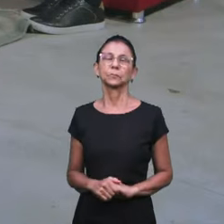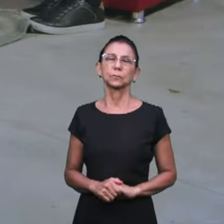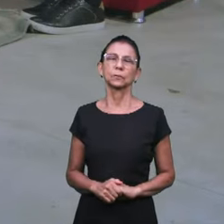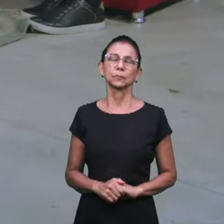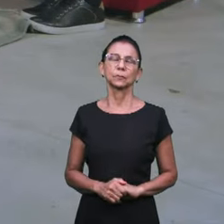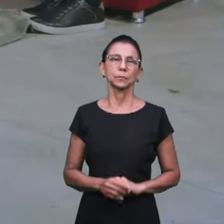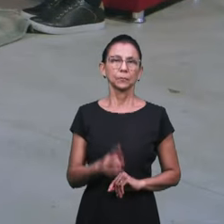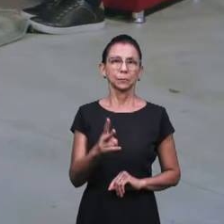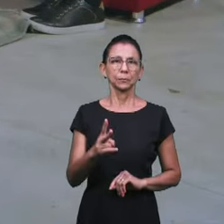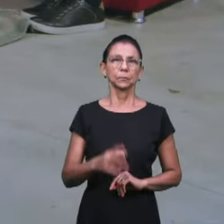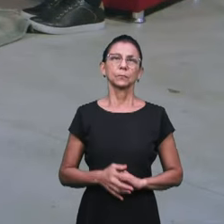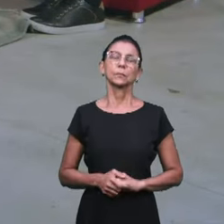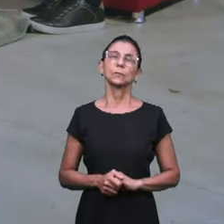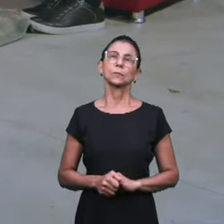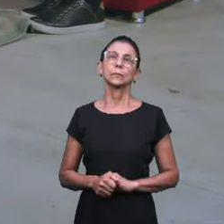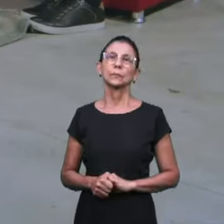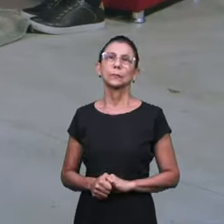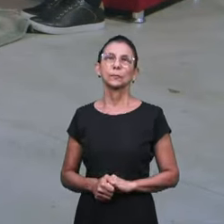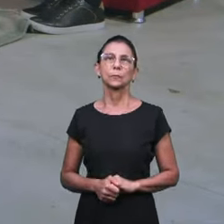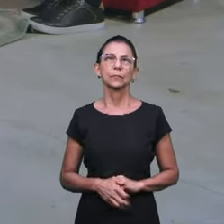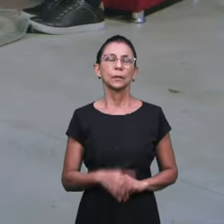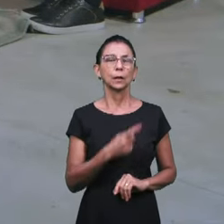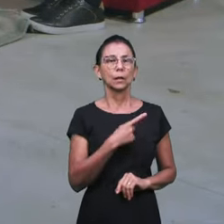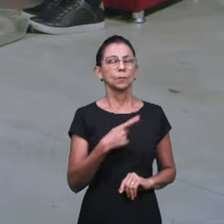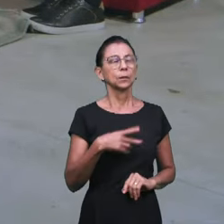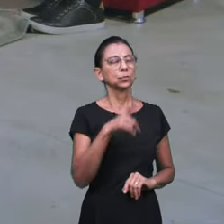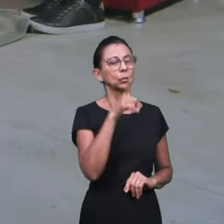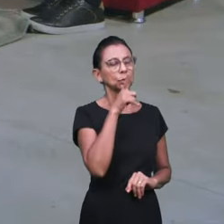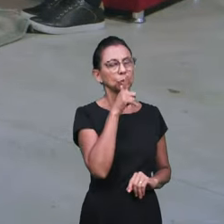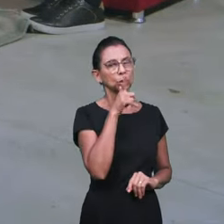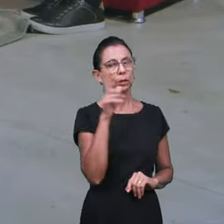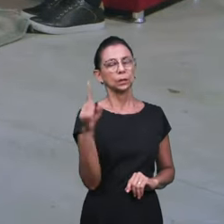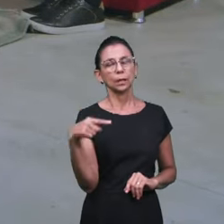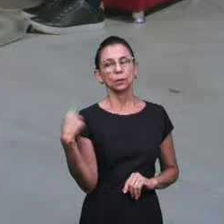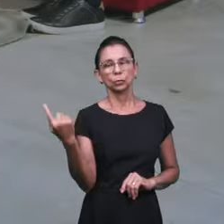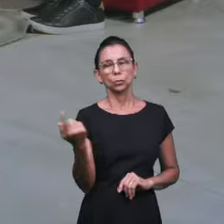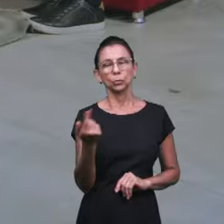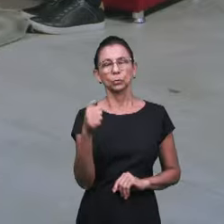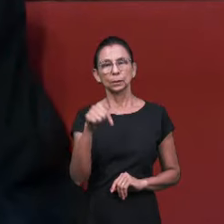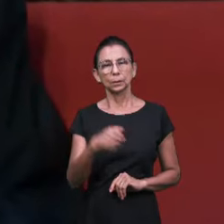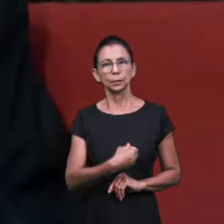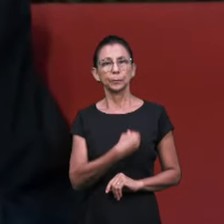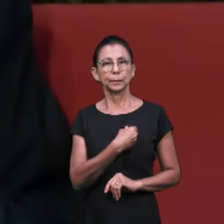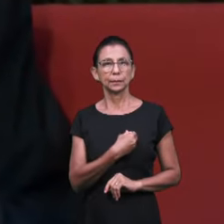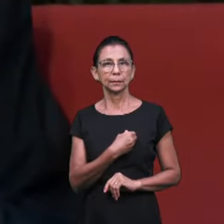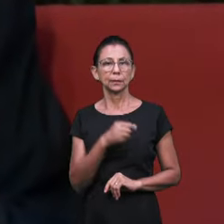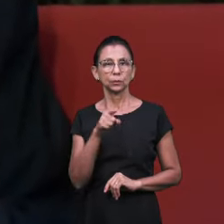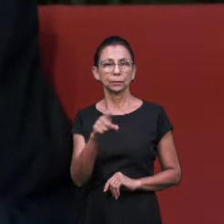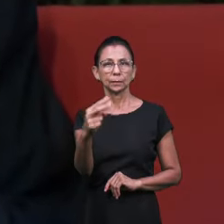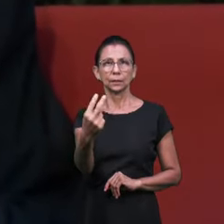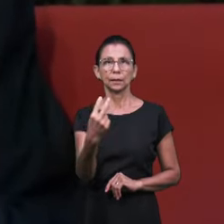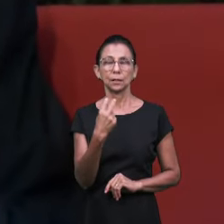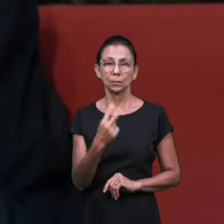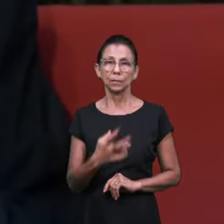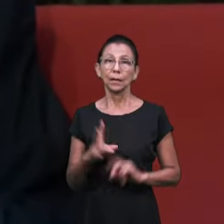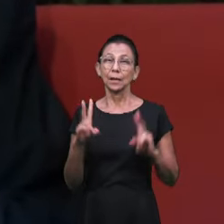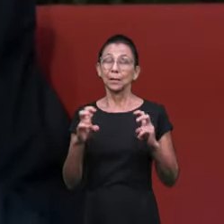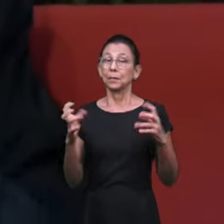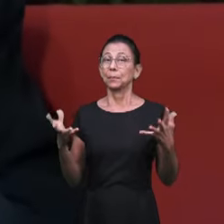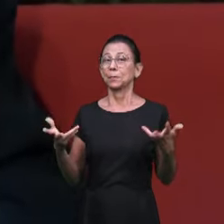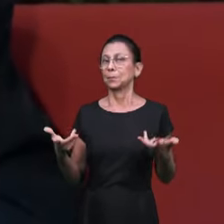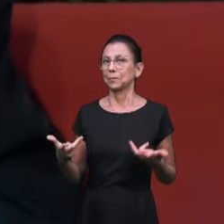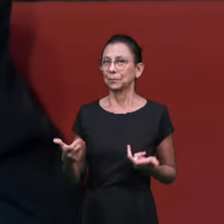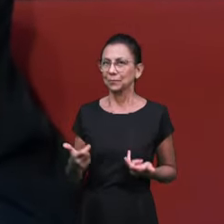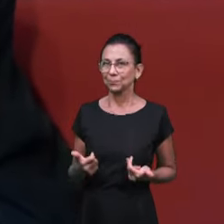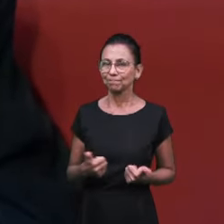o nosso assunto. Pastor Gilson, companheiros e telespectadores, esse assunto é um assunto maravilhoso. Por quê?